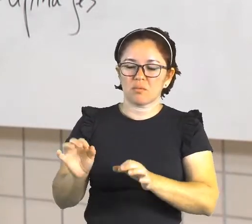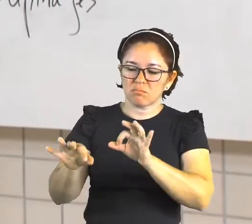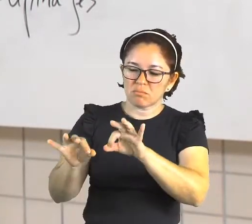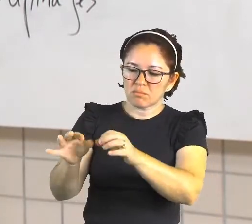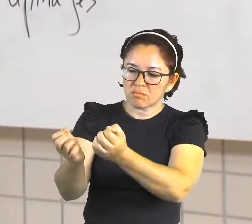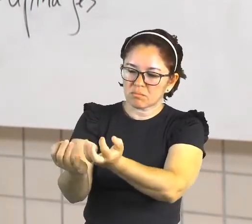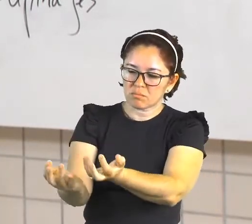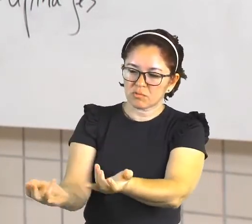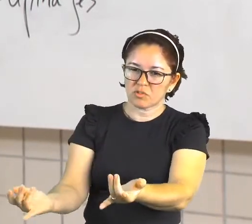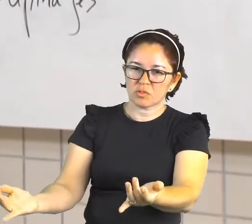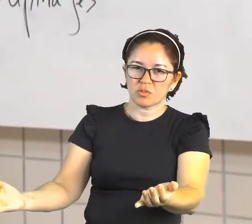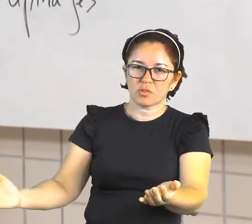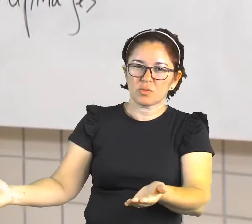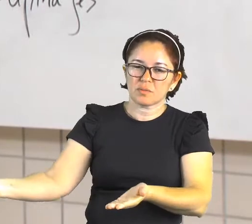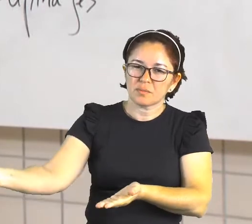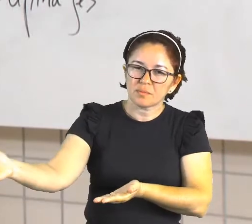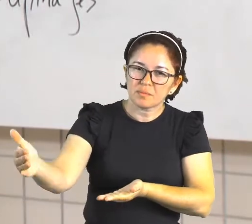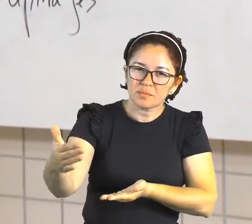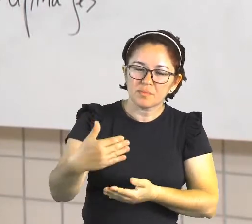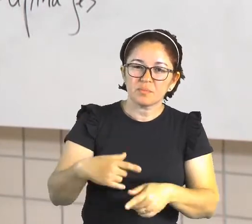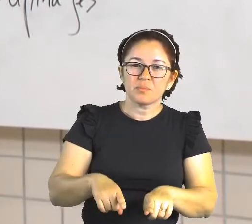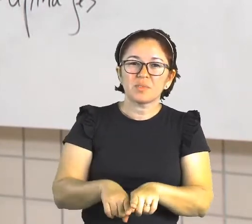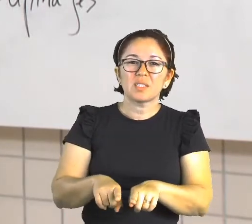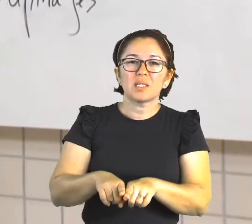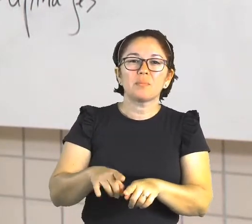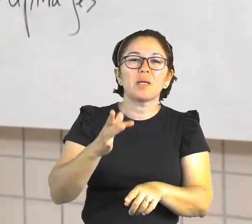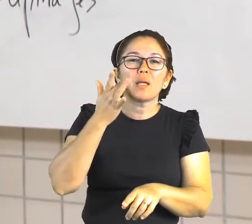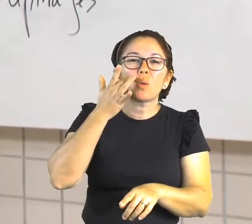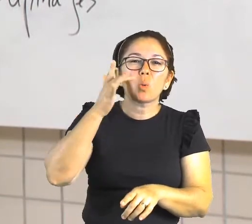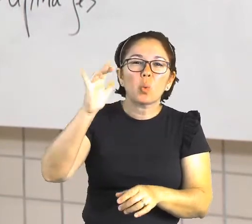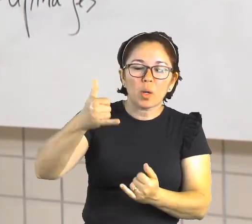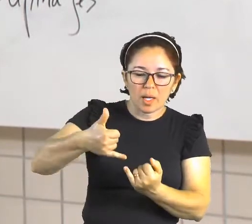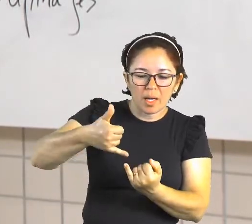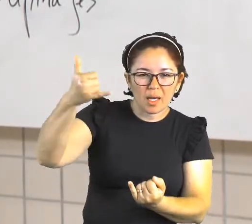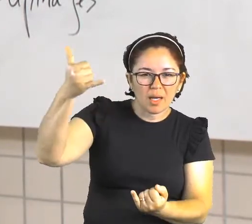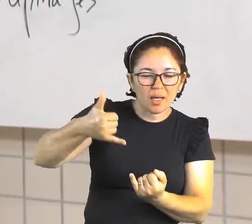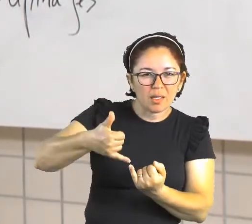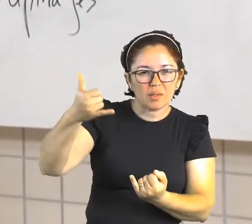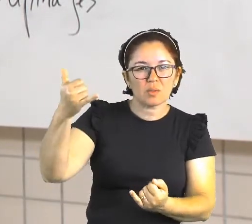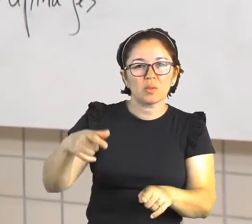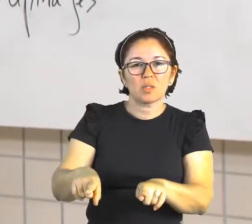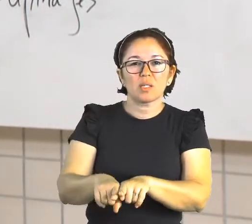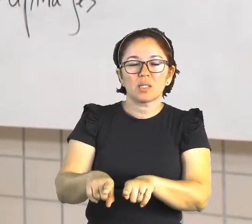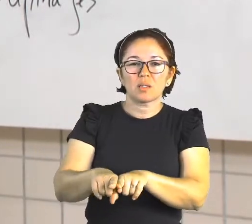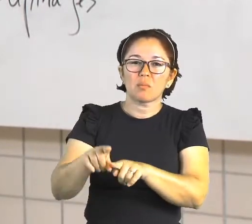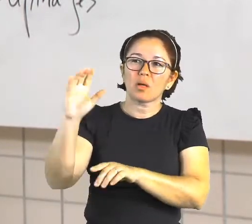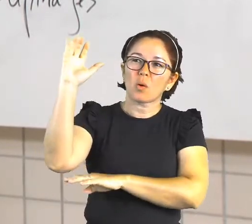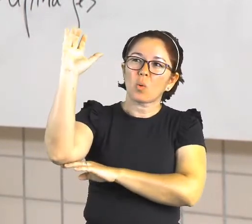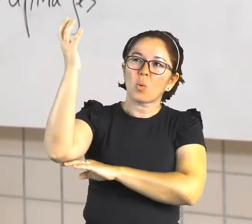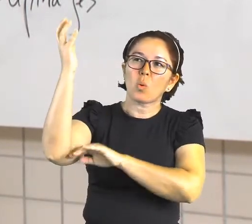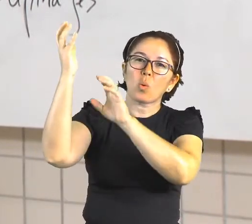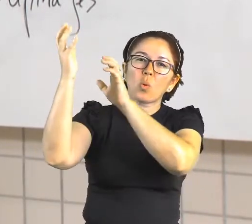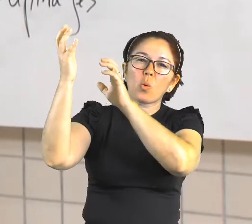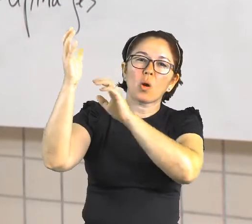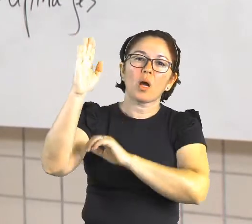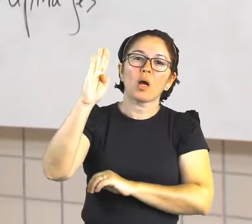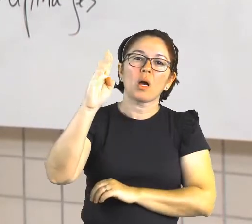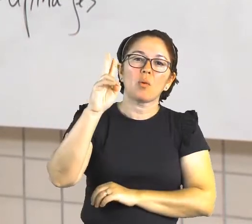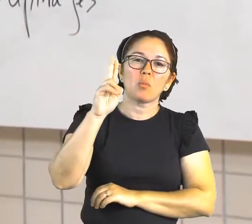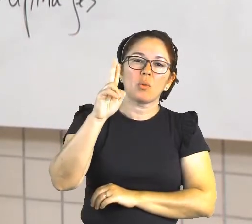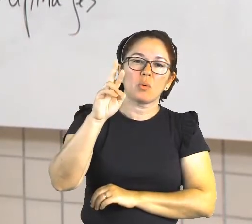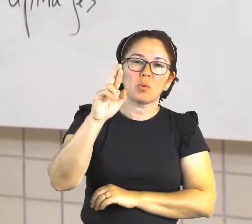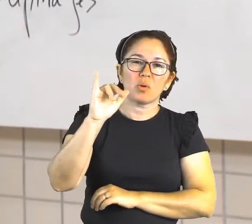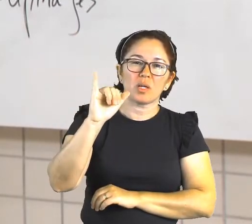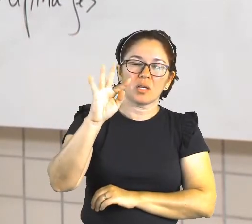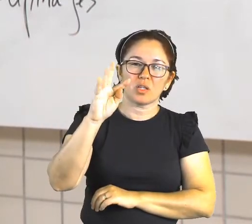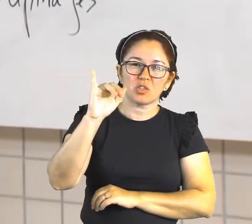cultivam também o capim dourado, as fibras de buriti para fazer cestos. Tudo isso está disponível na